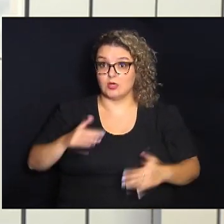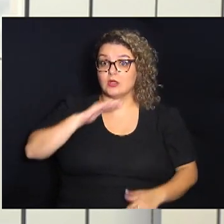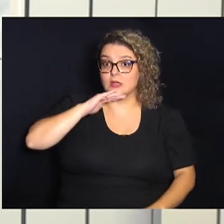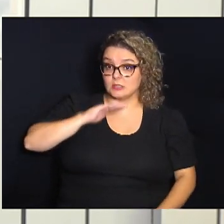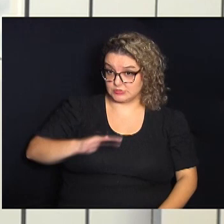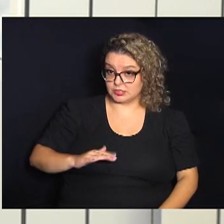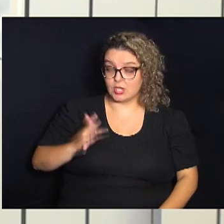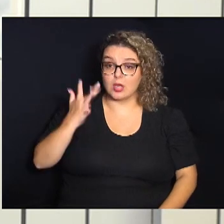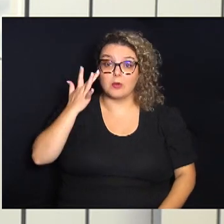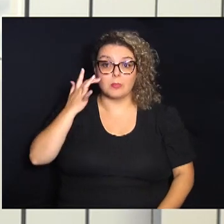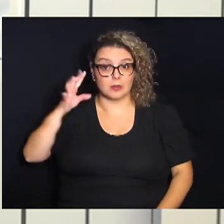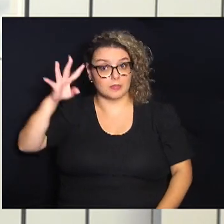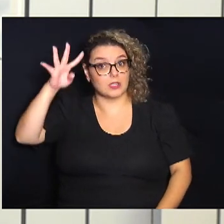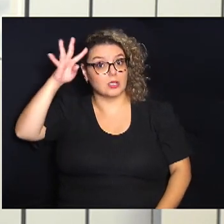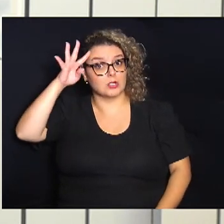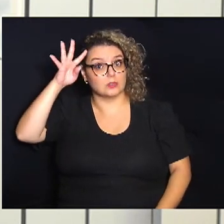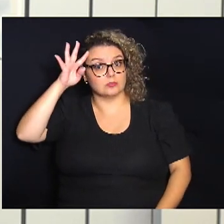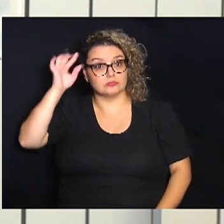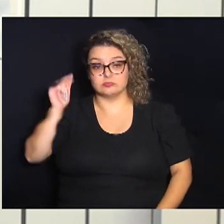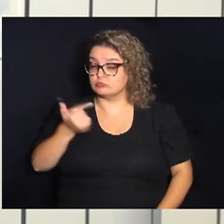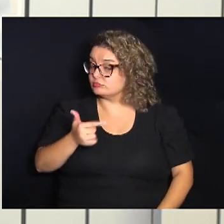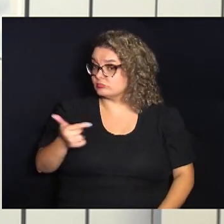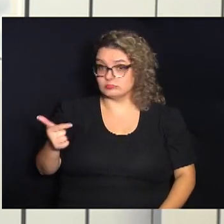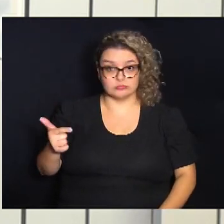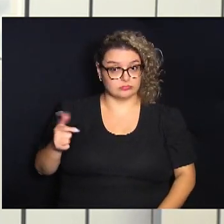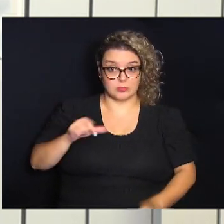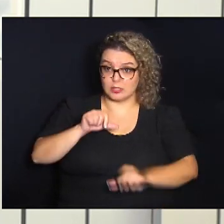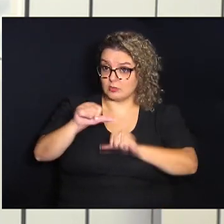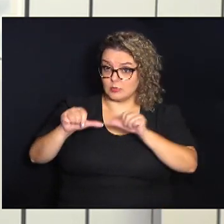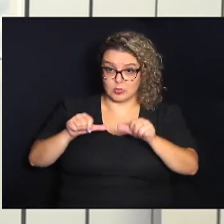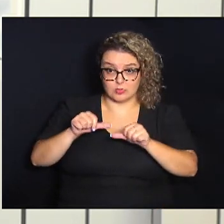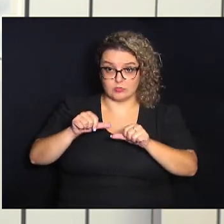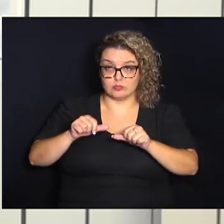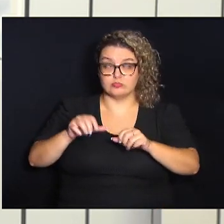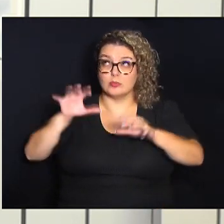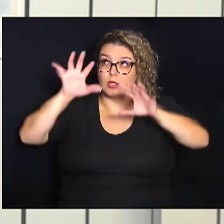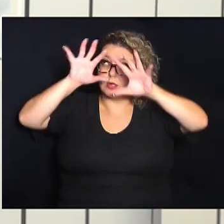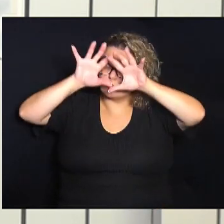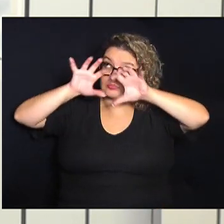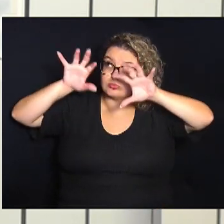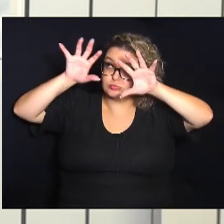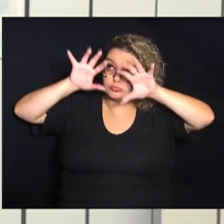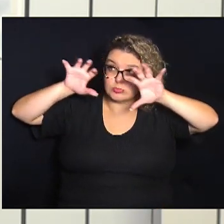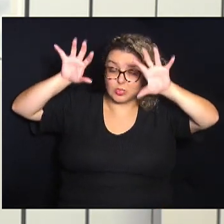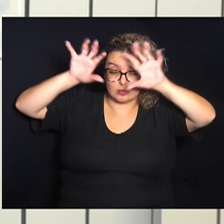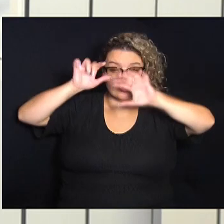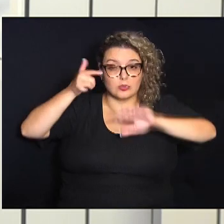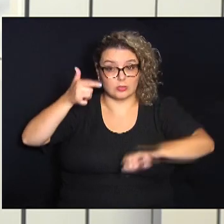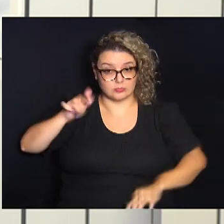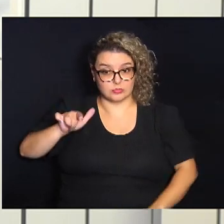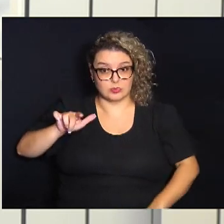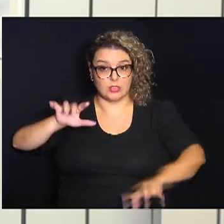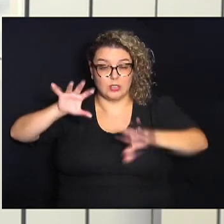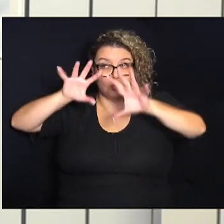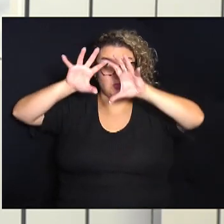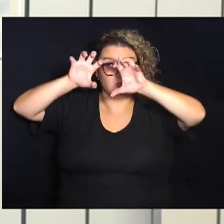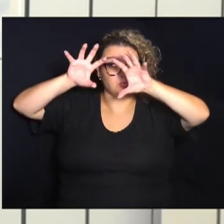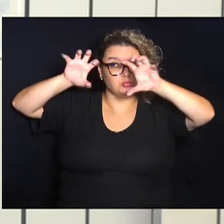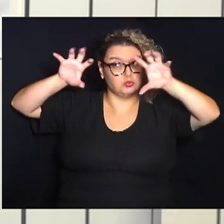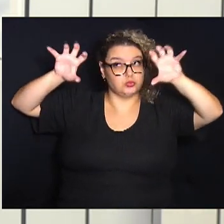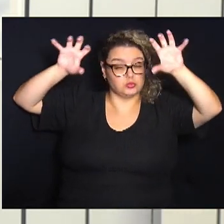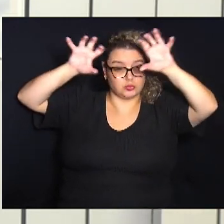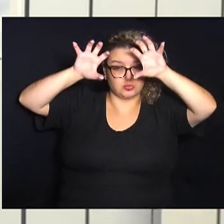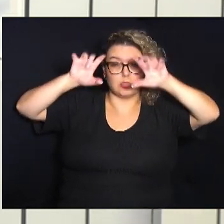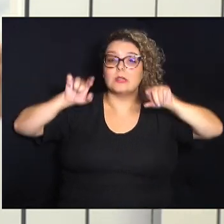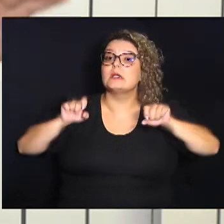Para amanhã, quarta-feira, não teremos mudanças, o tempo continua nublado, nebulosidade alta e